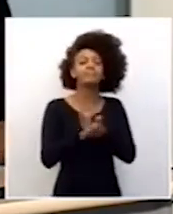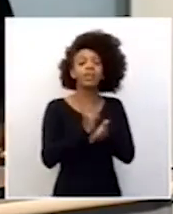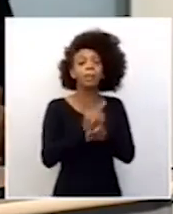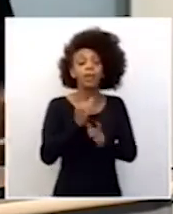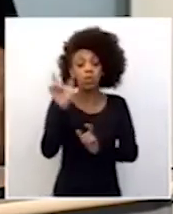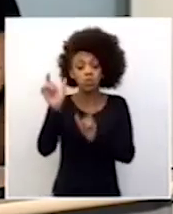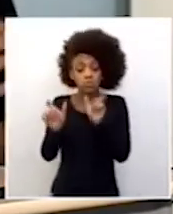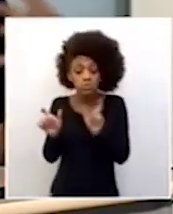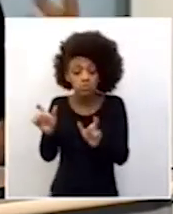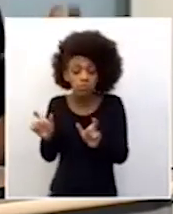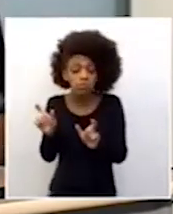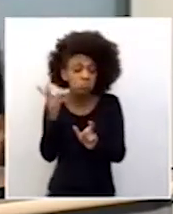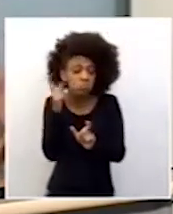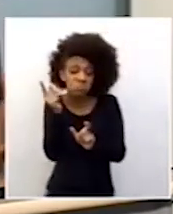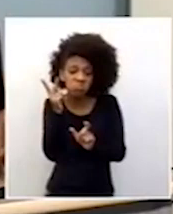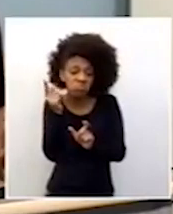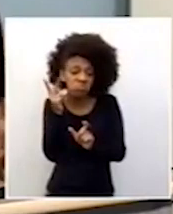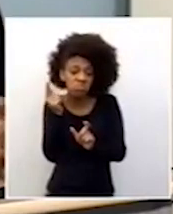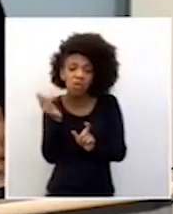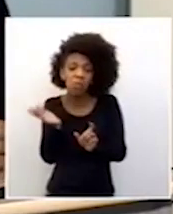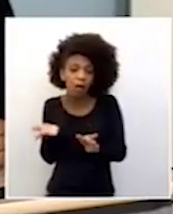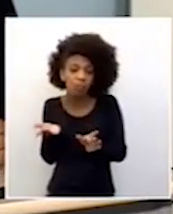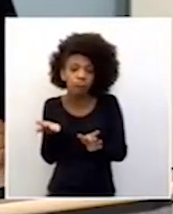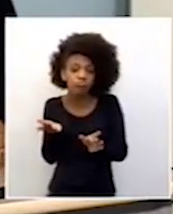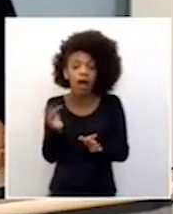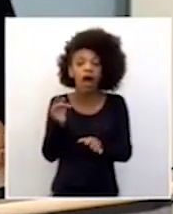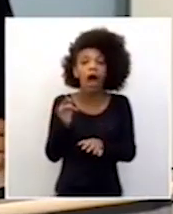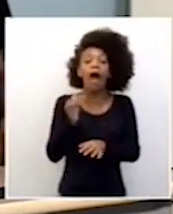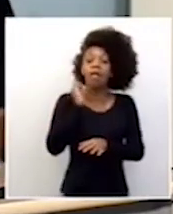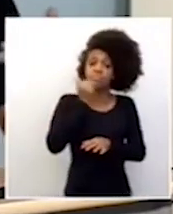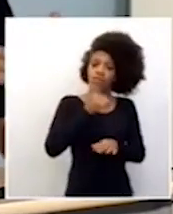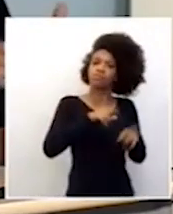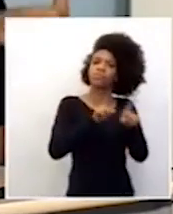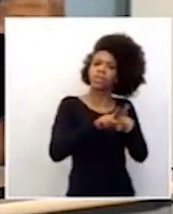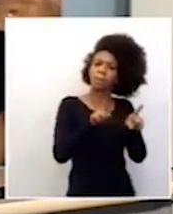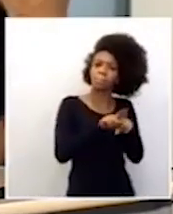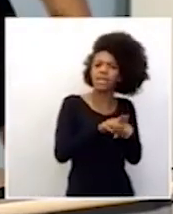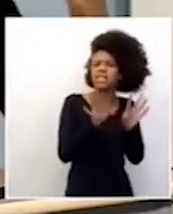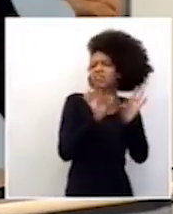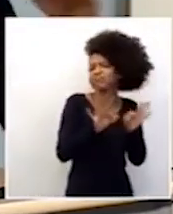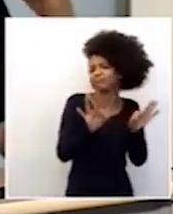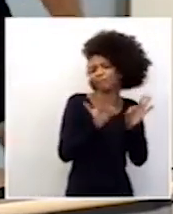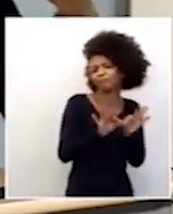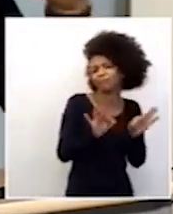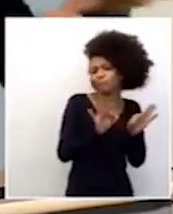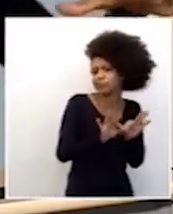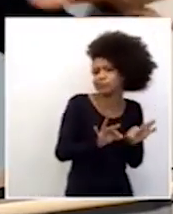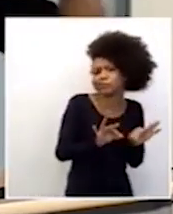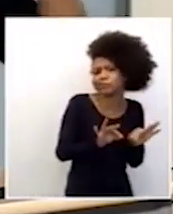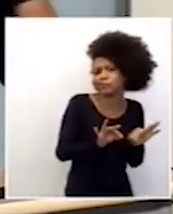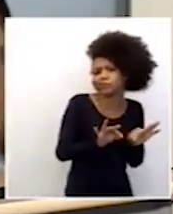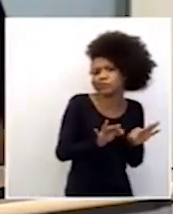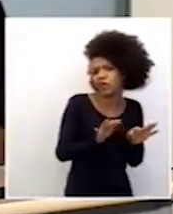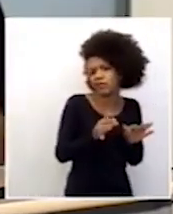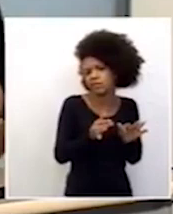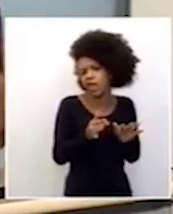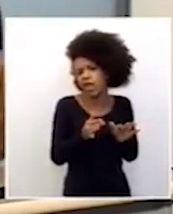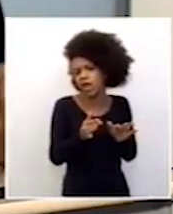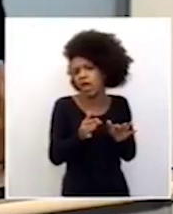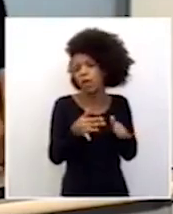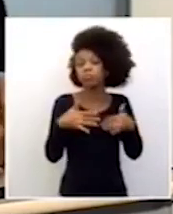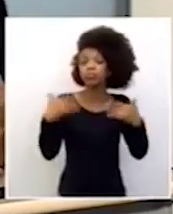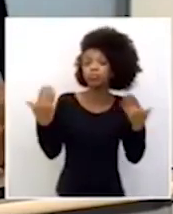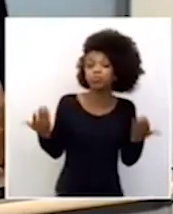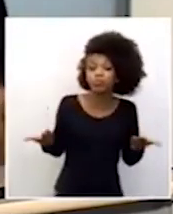são comuns, são pessoas do cotidiano. A narrativa também é uma narrativa que ela parte do cotidiano,